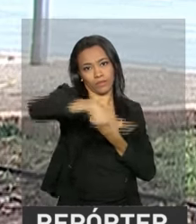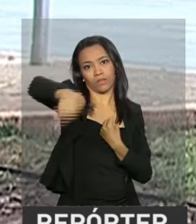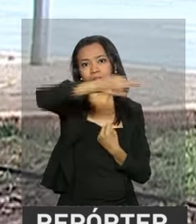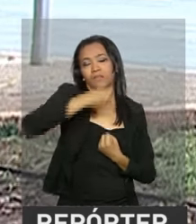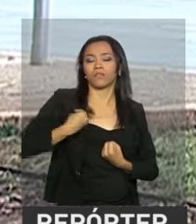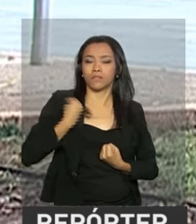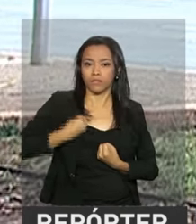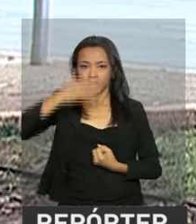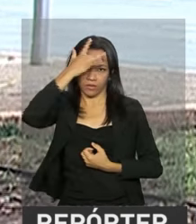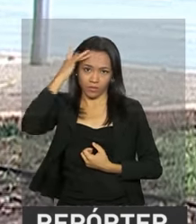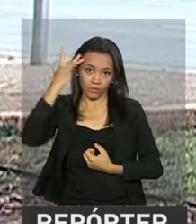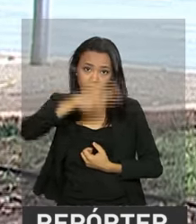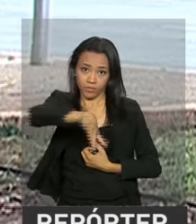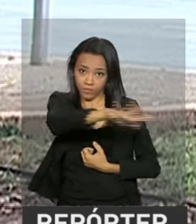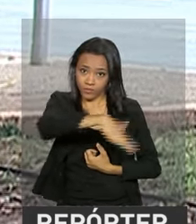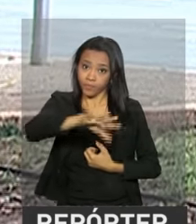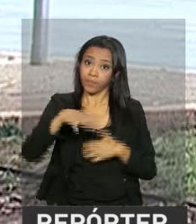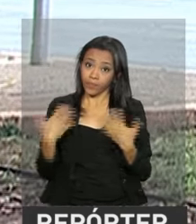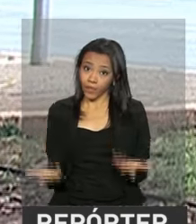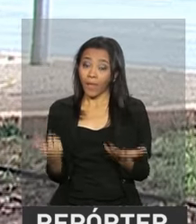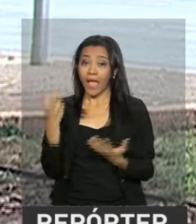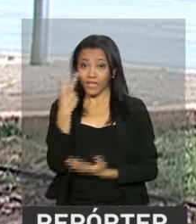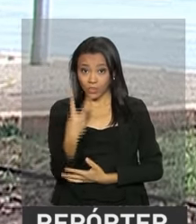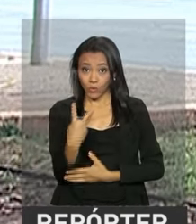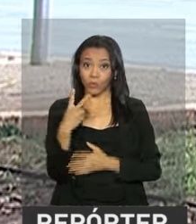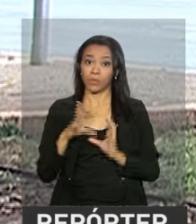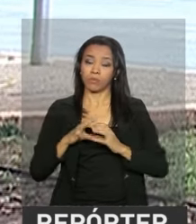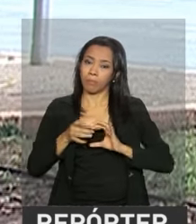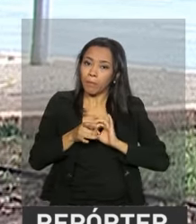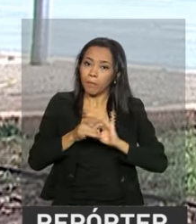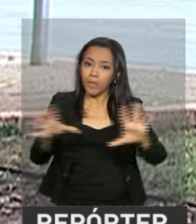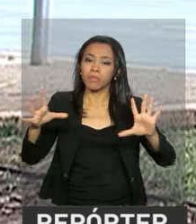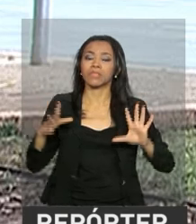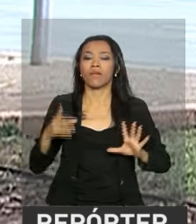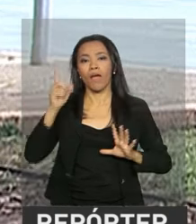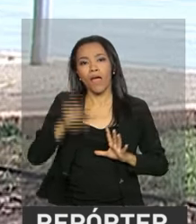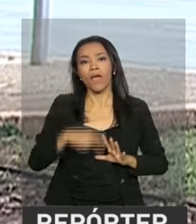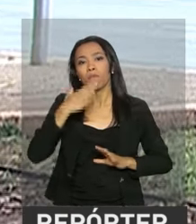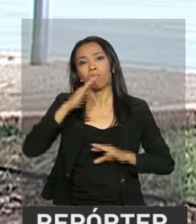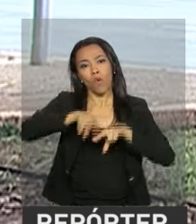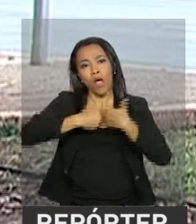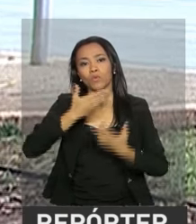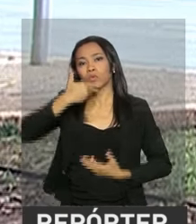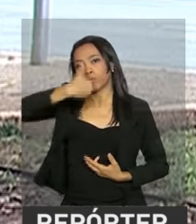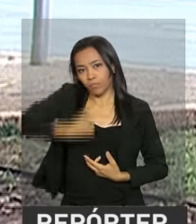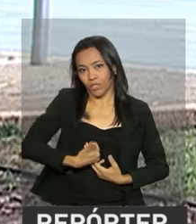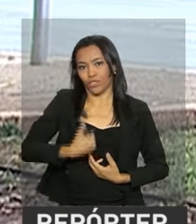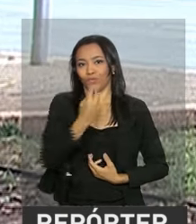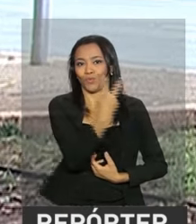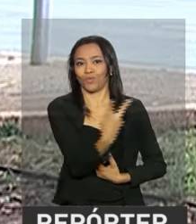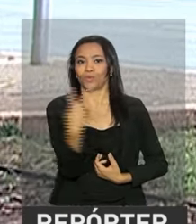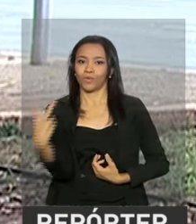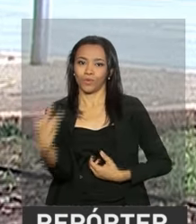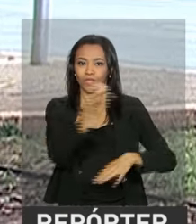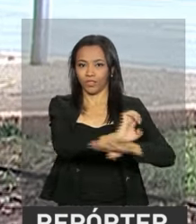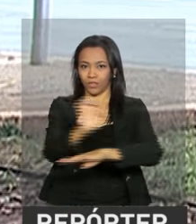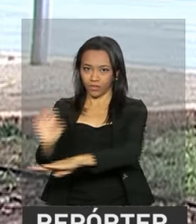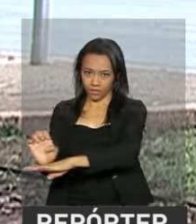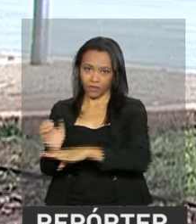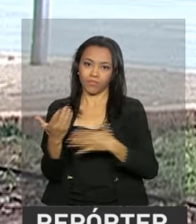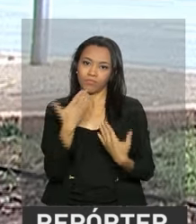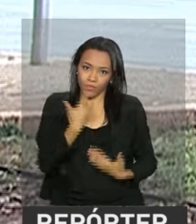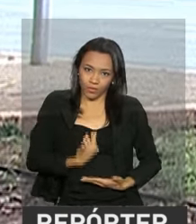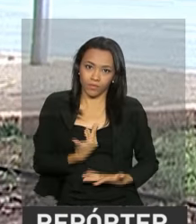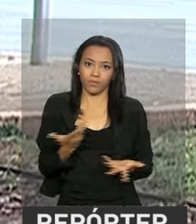e do patrimônio essas duas autorizações são em resposta a pedidos dos governadores desses dois estados